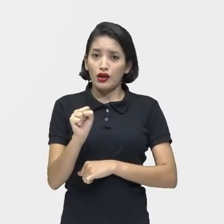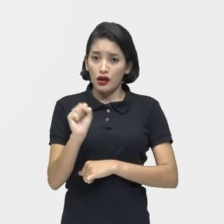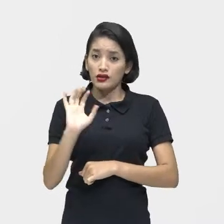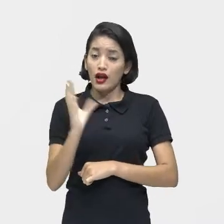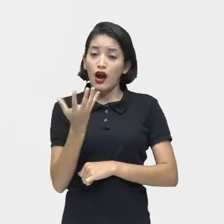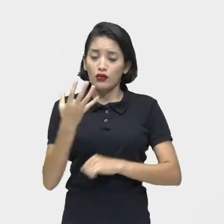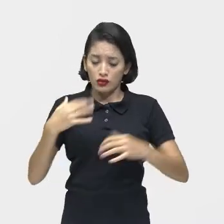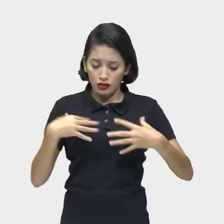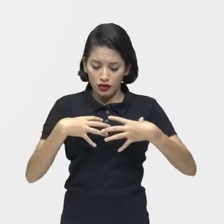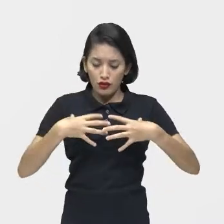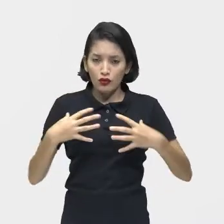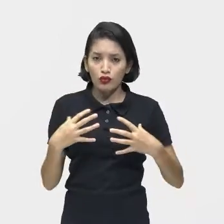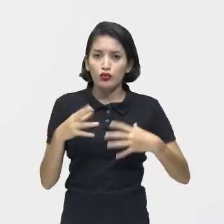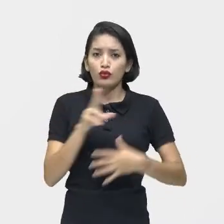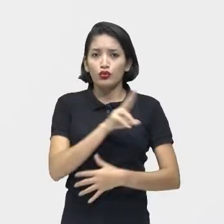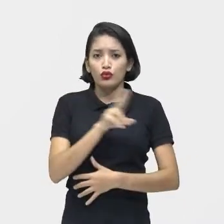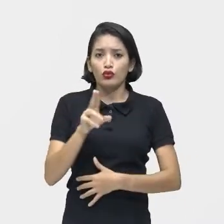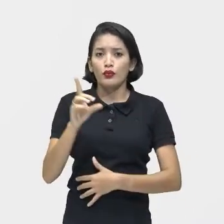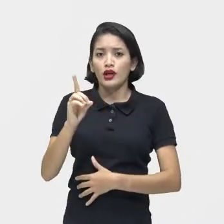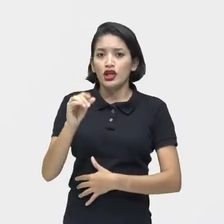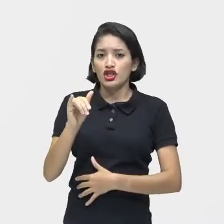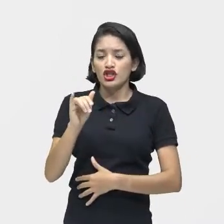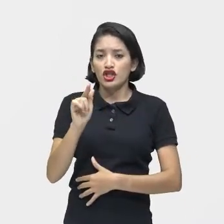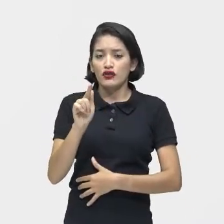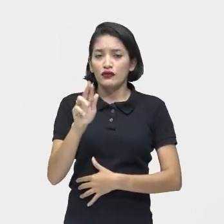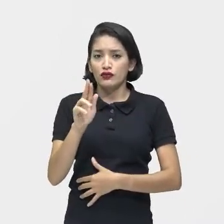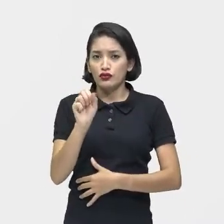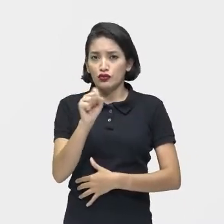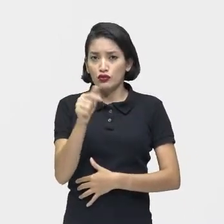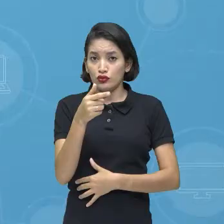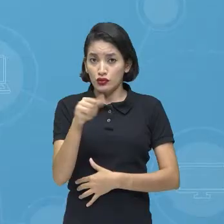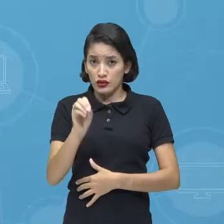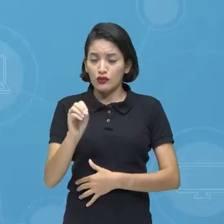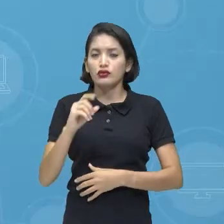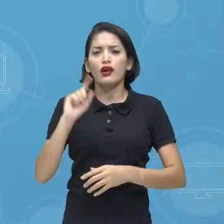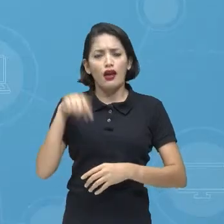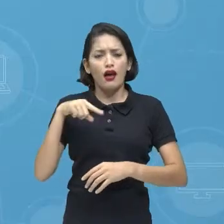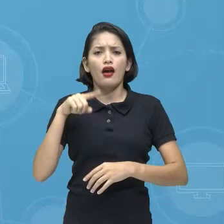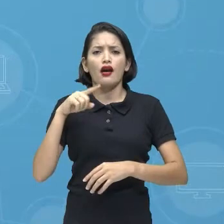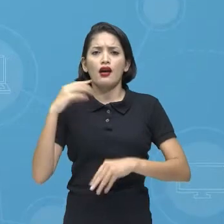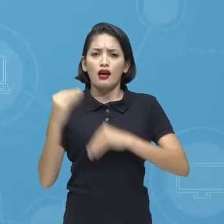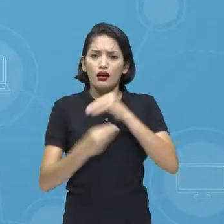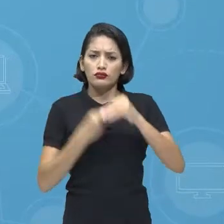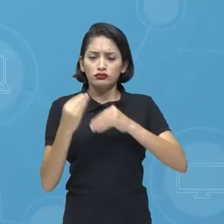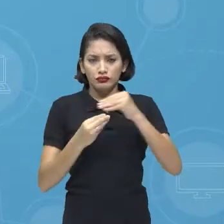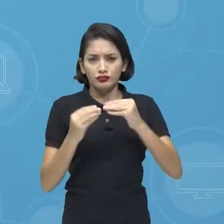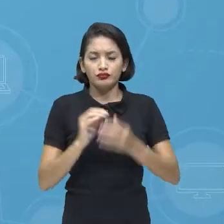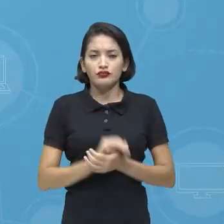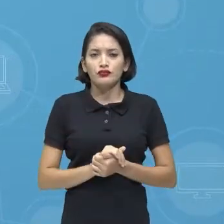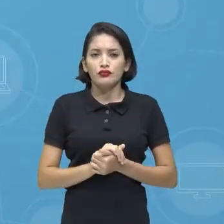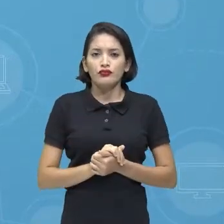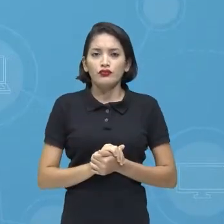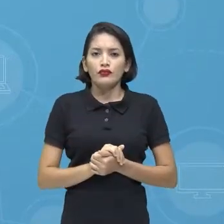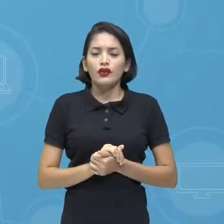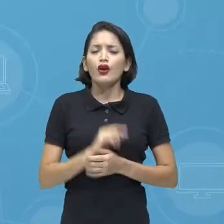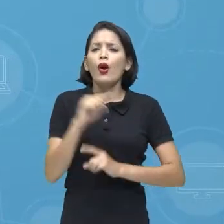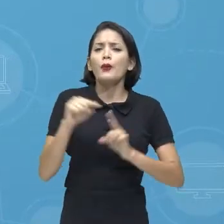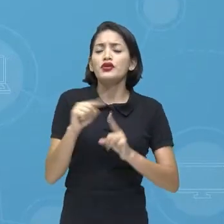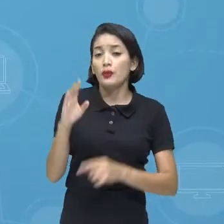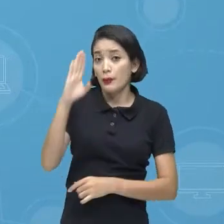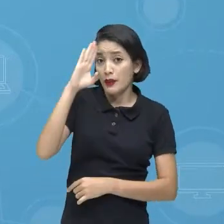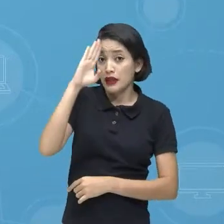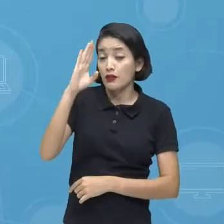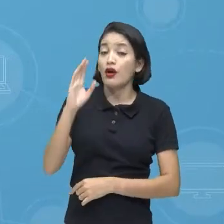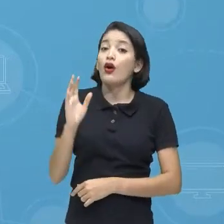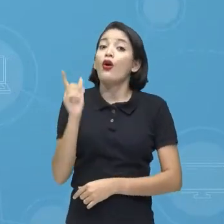um processo chamado de difusão. Né? Então, qual é o principal objetivo do sistema respiratório? É que a gente consiga